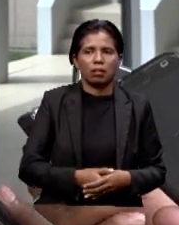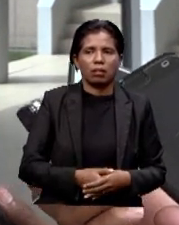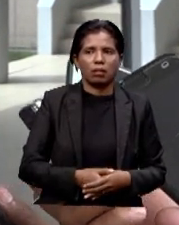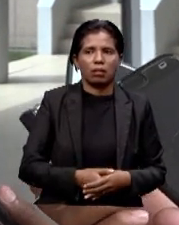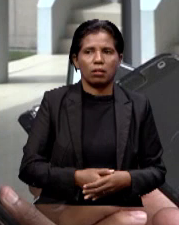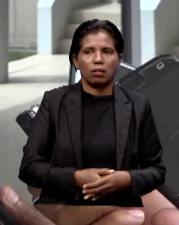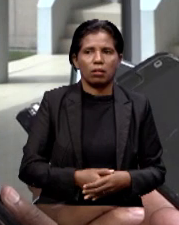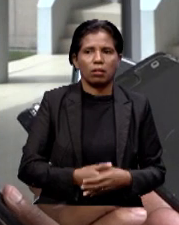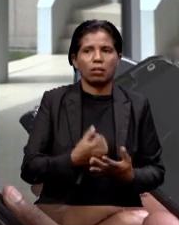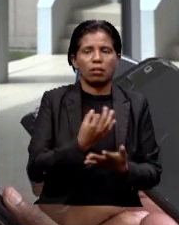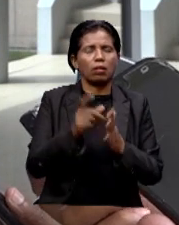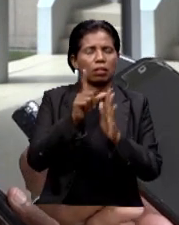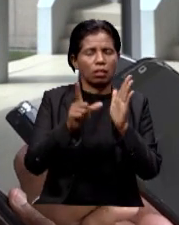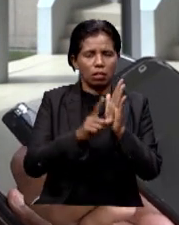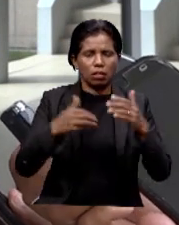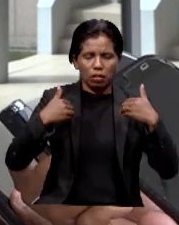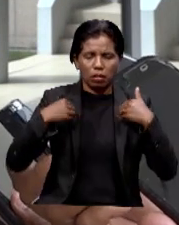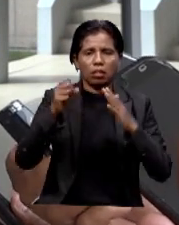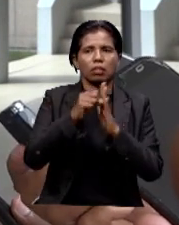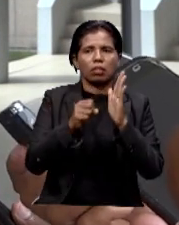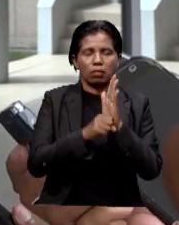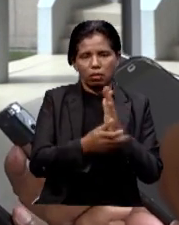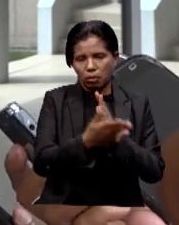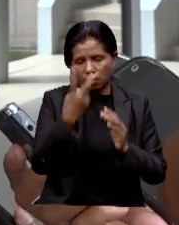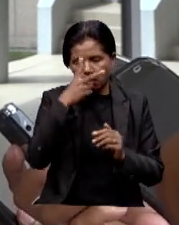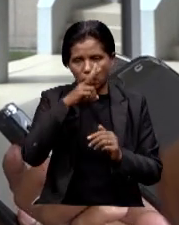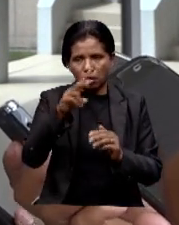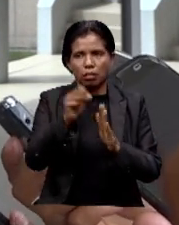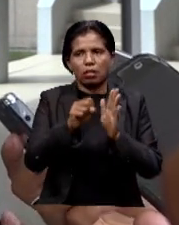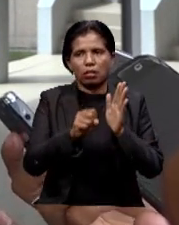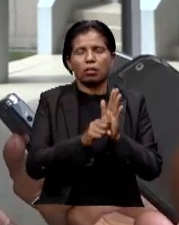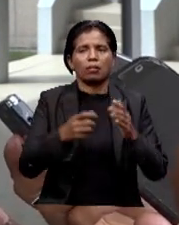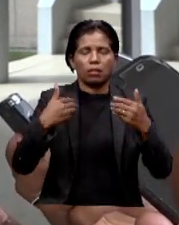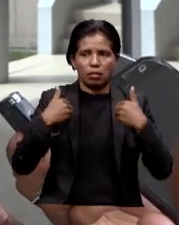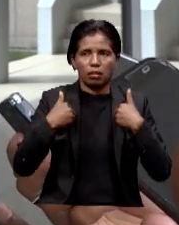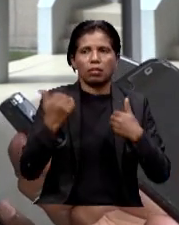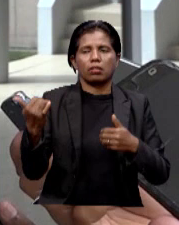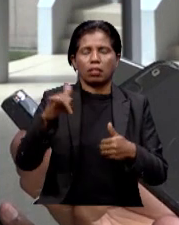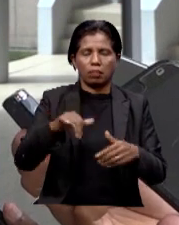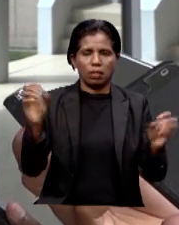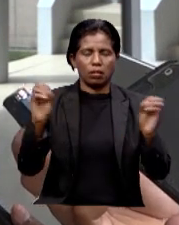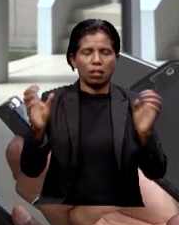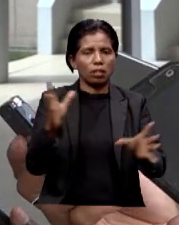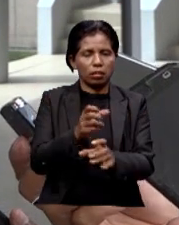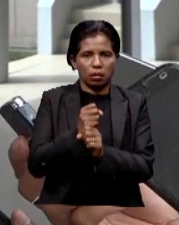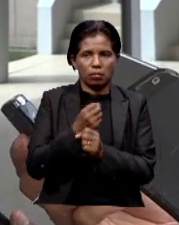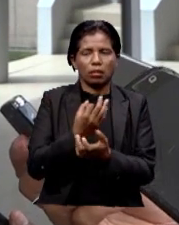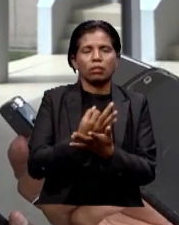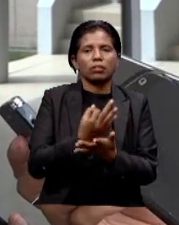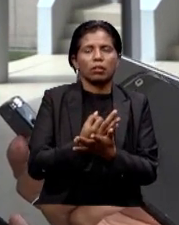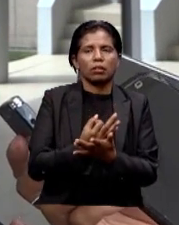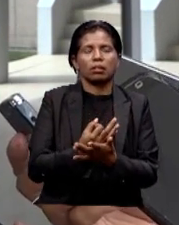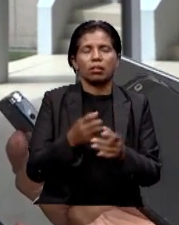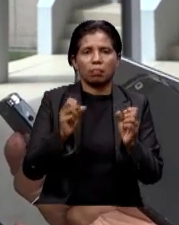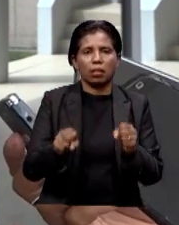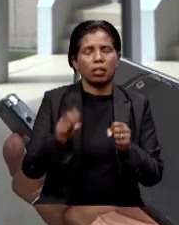você usar o salário. Ah, saia orlei ano, a minha lei estatuto ano, se ele tapou ser a companhia, estatuto ser nebe ia, para ser nebe la ia, la simu, la merece, ser ne,